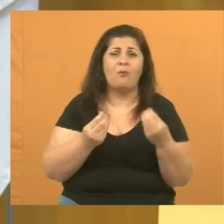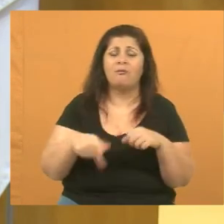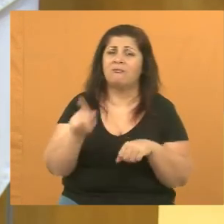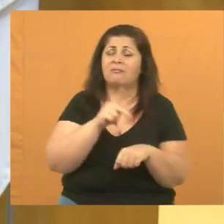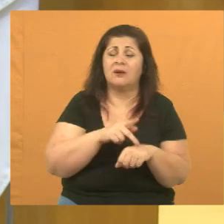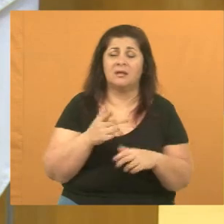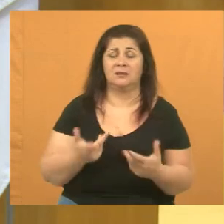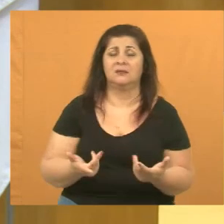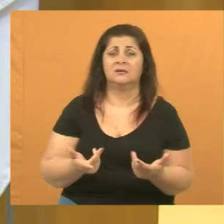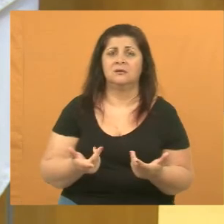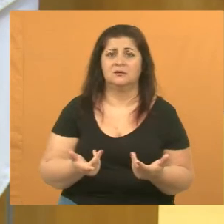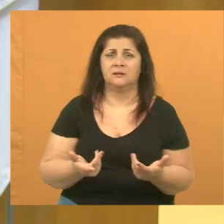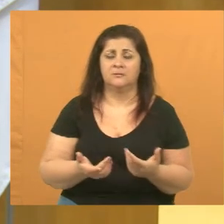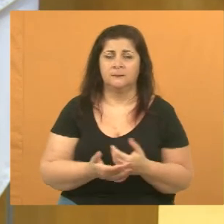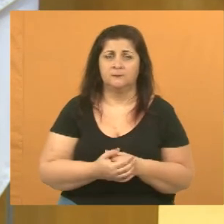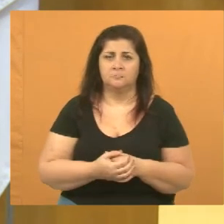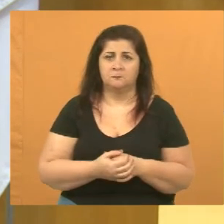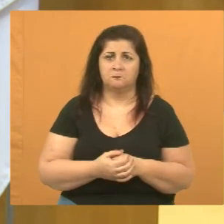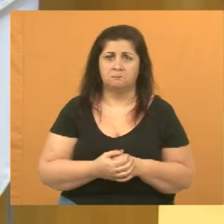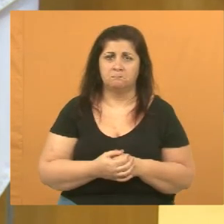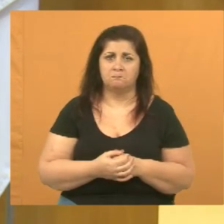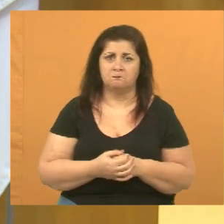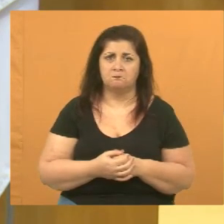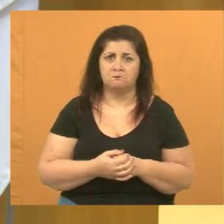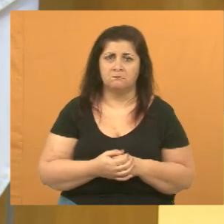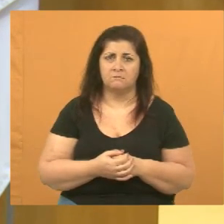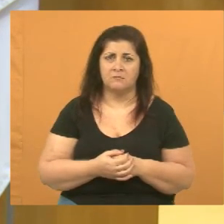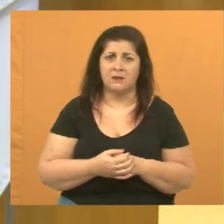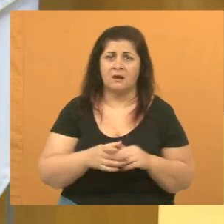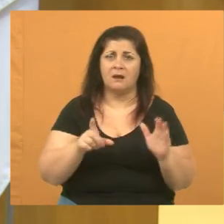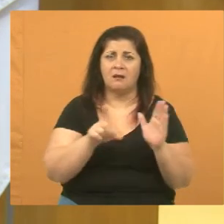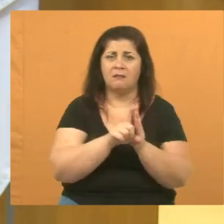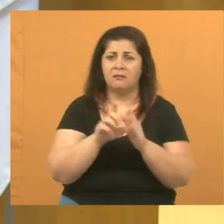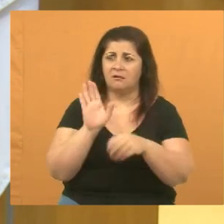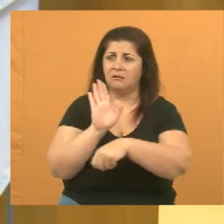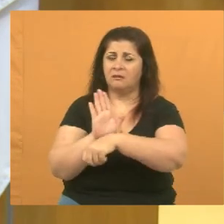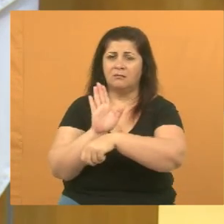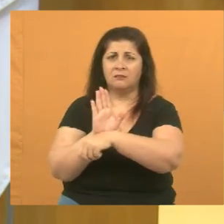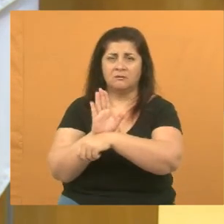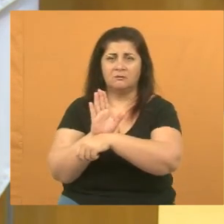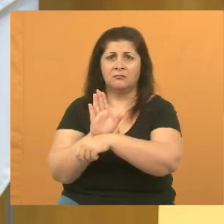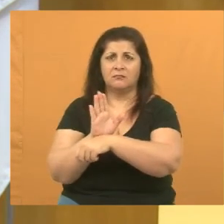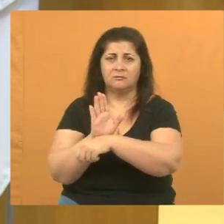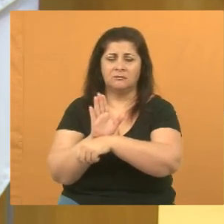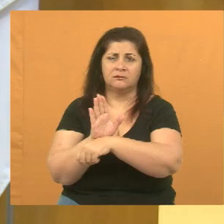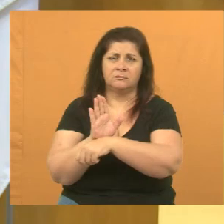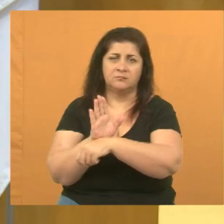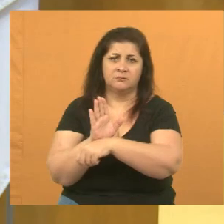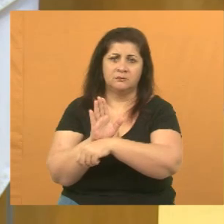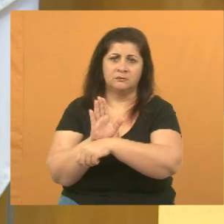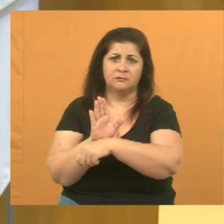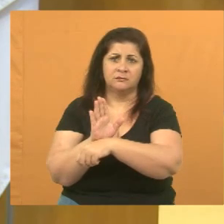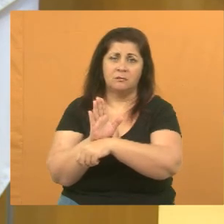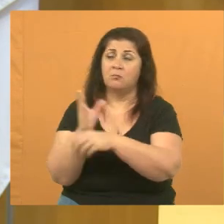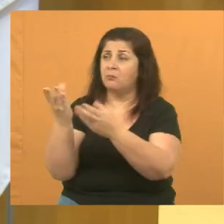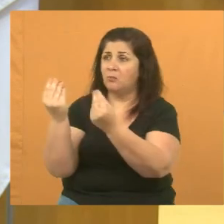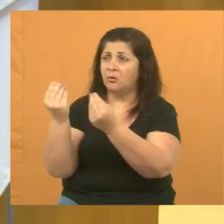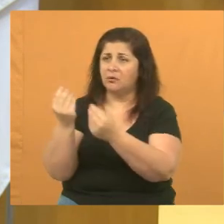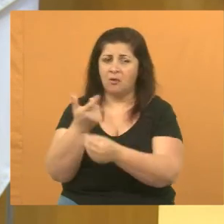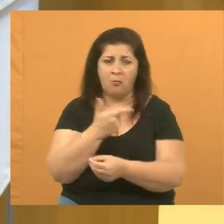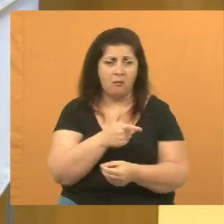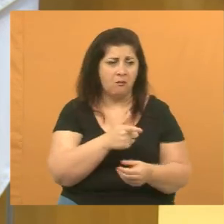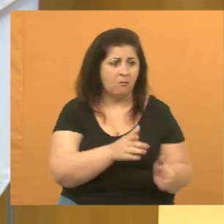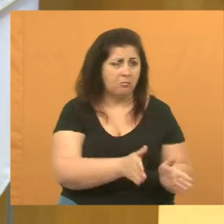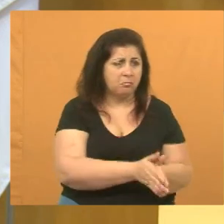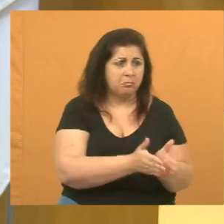vivemos, aonde as leis favorecem muitos e outros nada